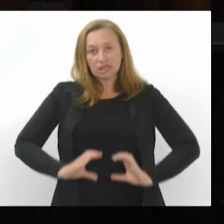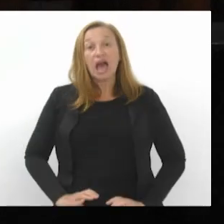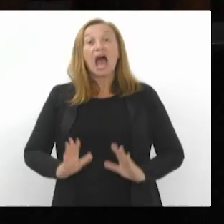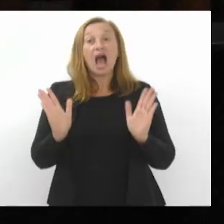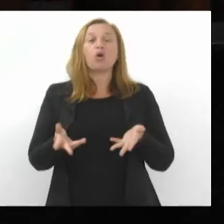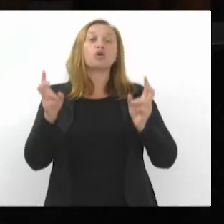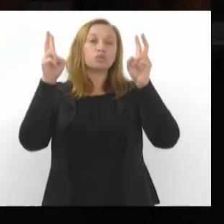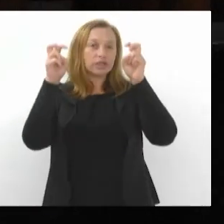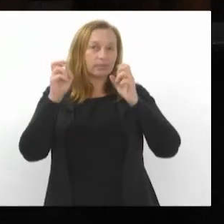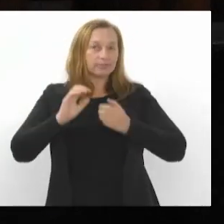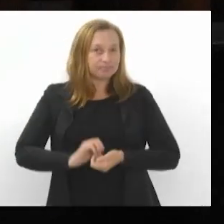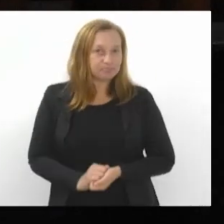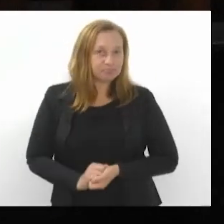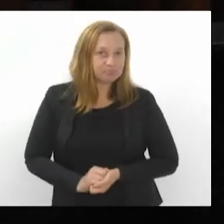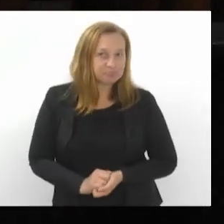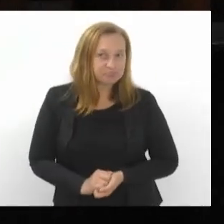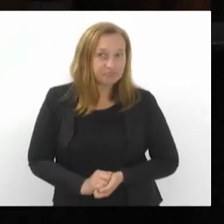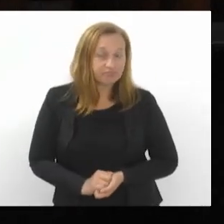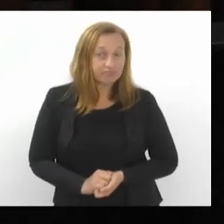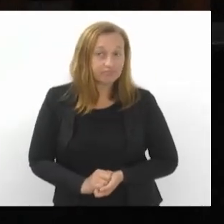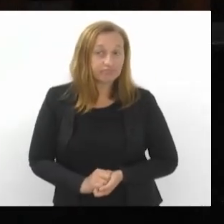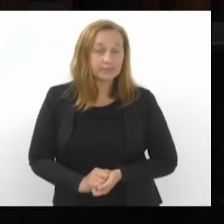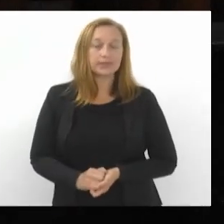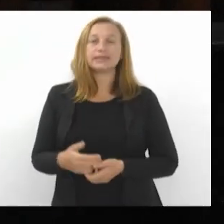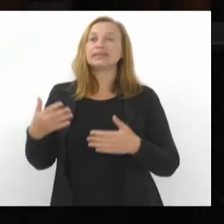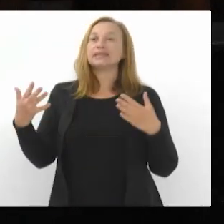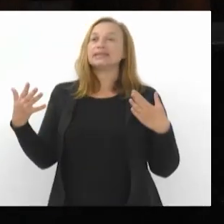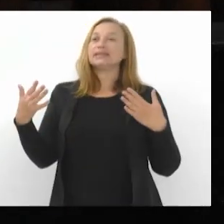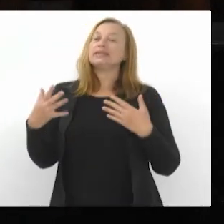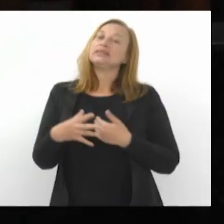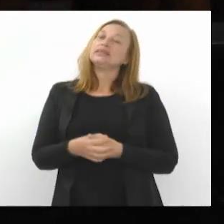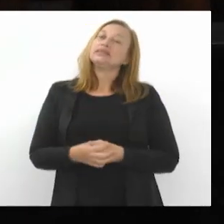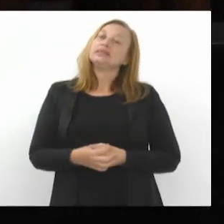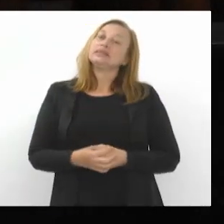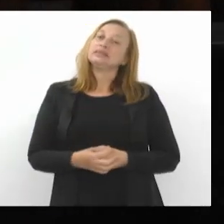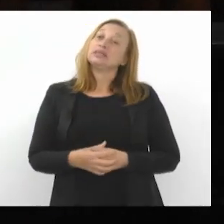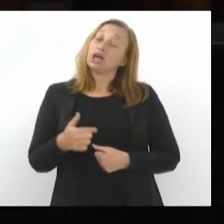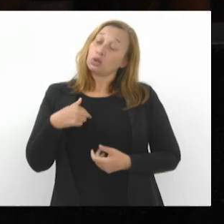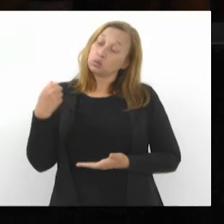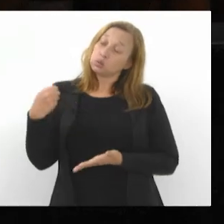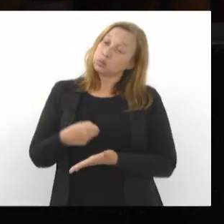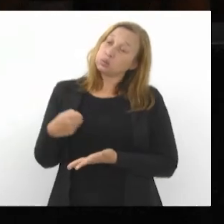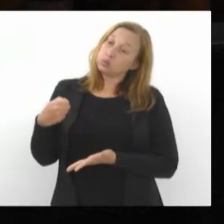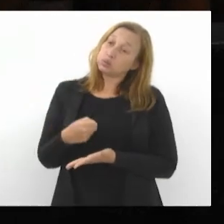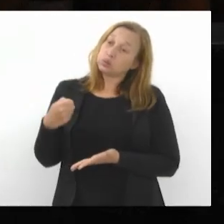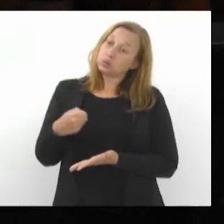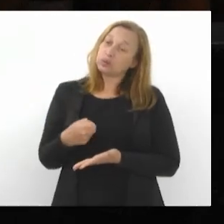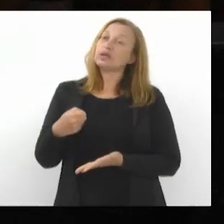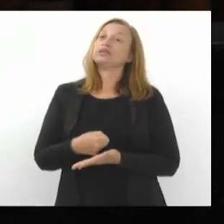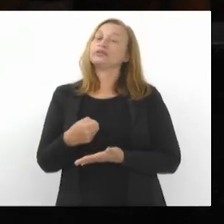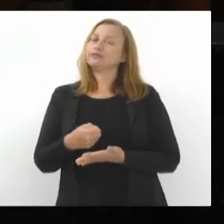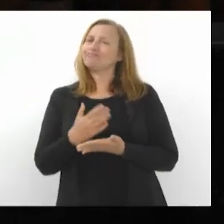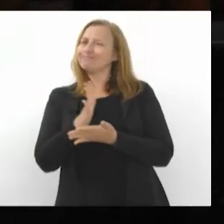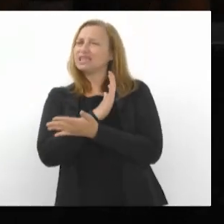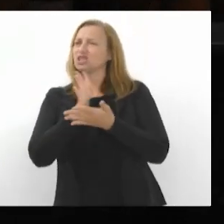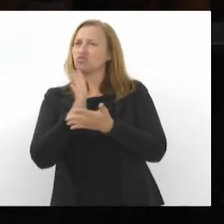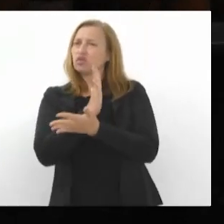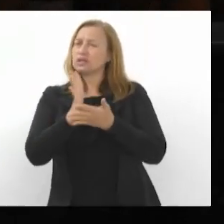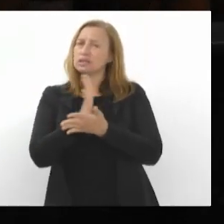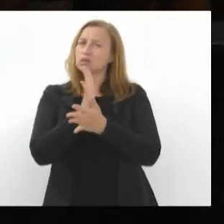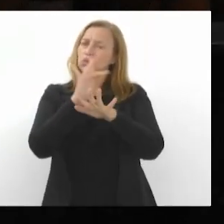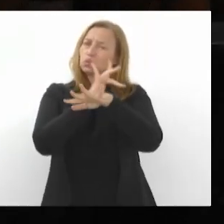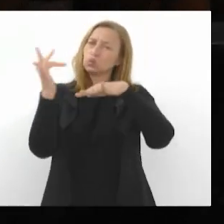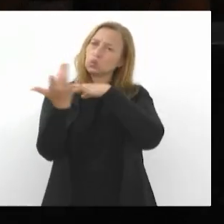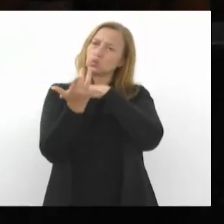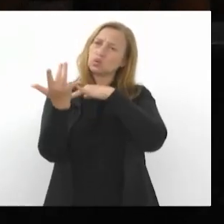tema que ainda está em voga, e aí eu tenho sido cobrado, muitas das vezes, nas minhas redes